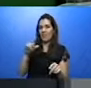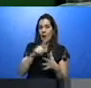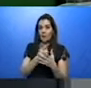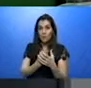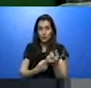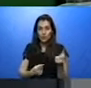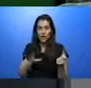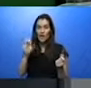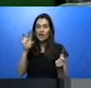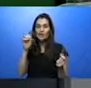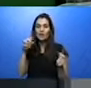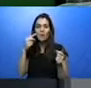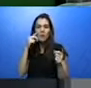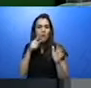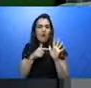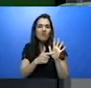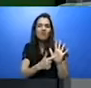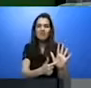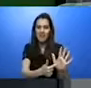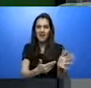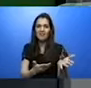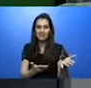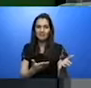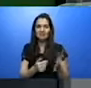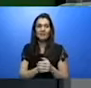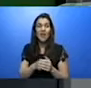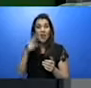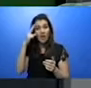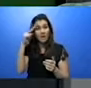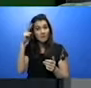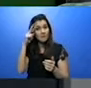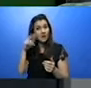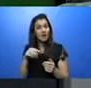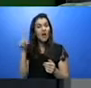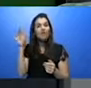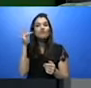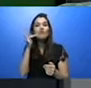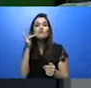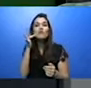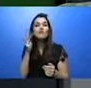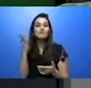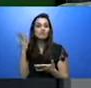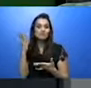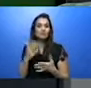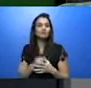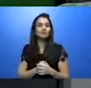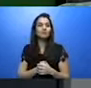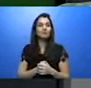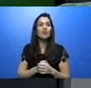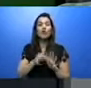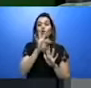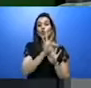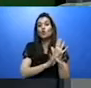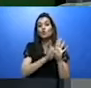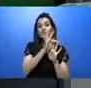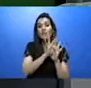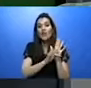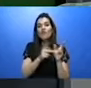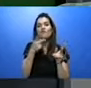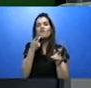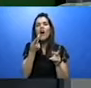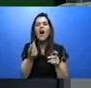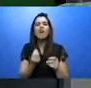É só para ilustrar o problema, para nós nos lembrarmos de quem ele é. E o texto que fala sobre a vida